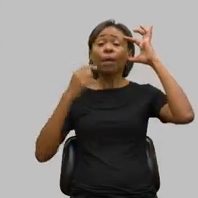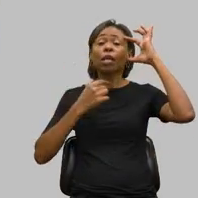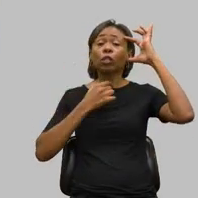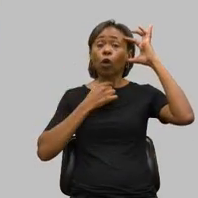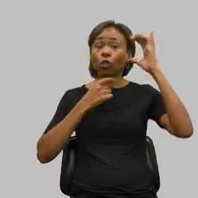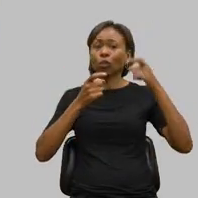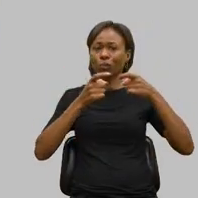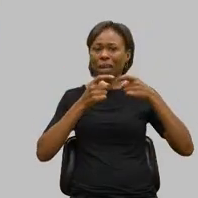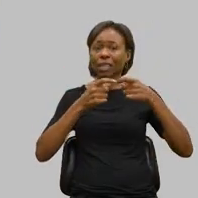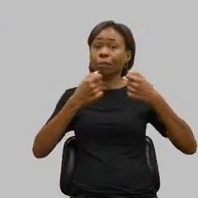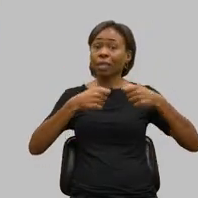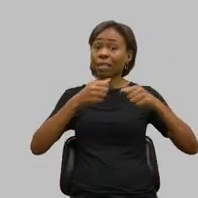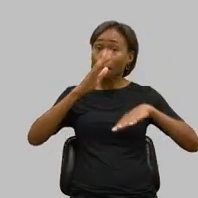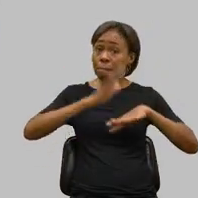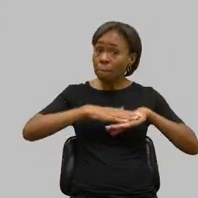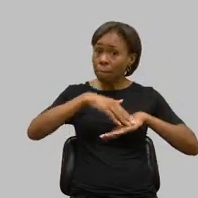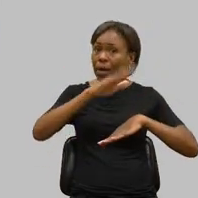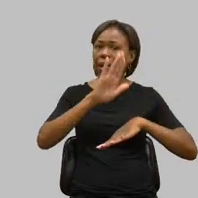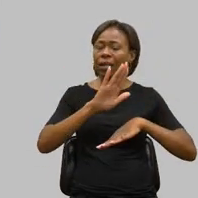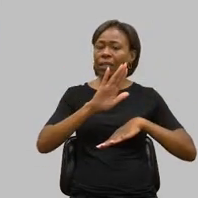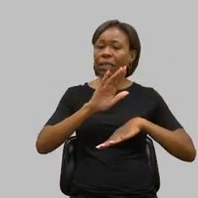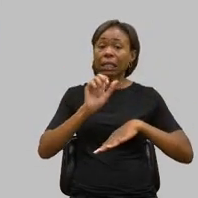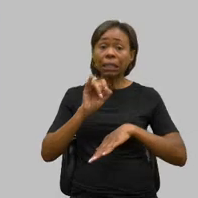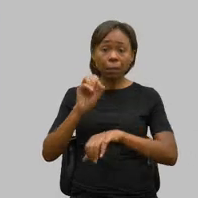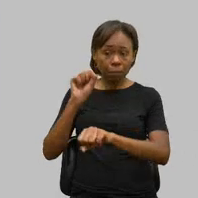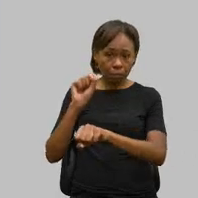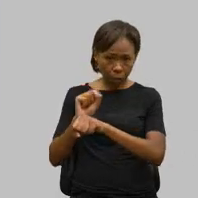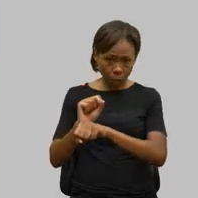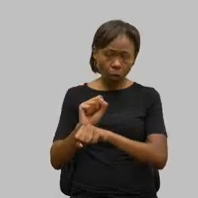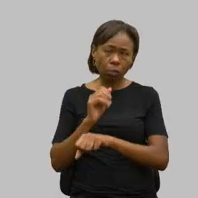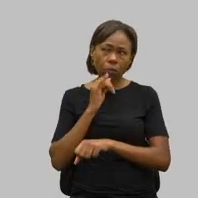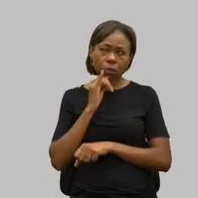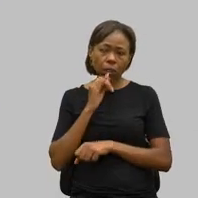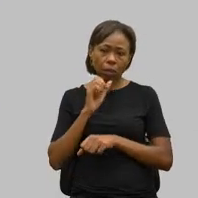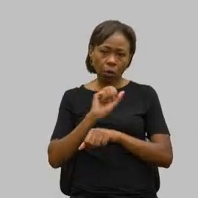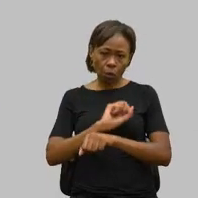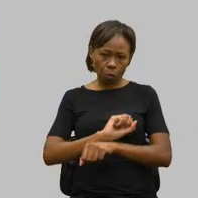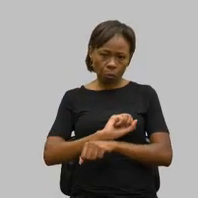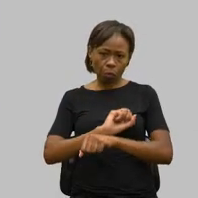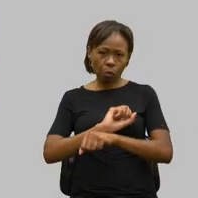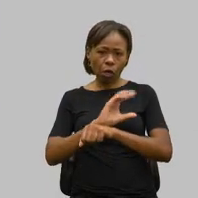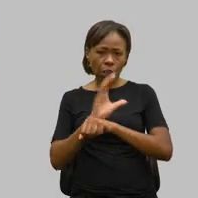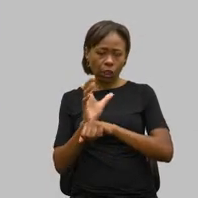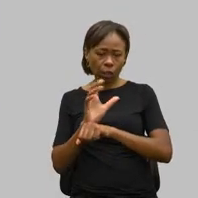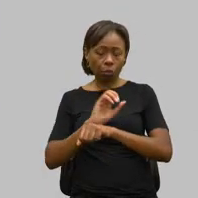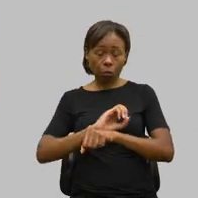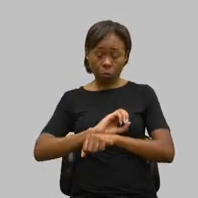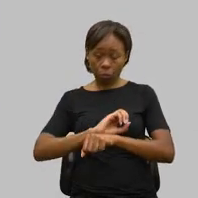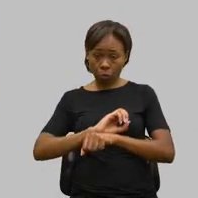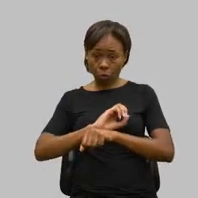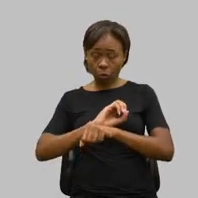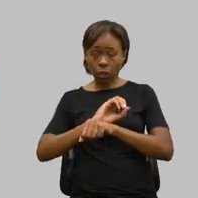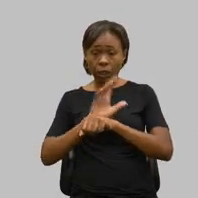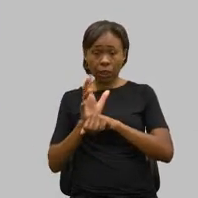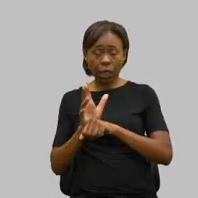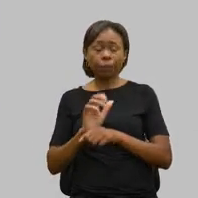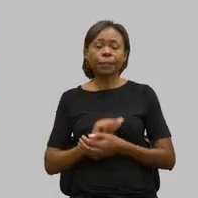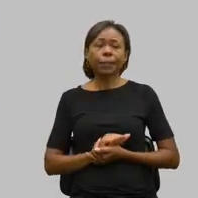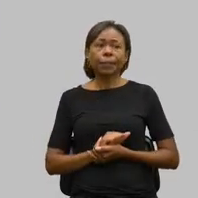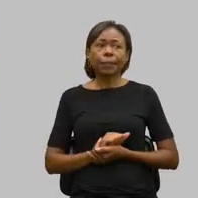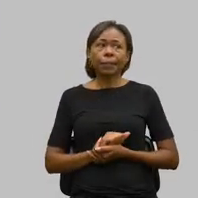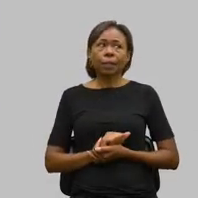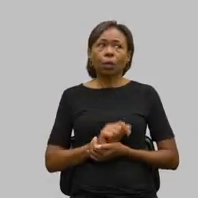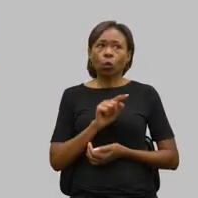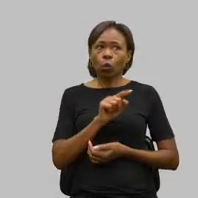Tá bom. E quem parou de fazer cabeça e pescoço? Por exemplo, em Montes Claros, o Dils Godin faz cabeça e pescoço toda da